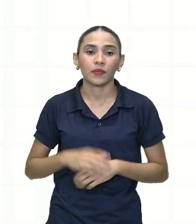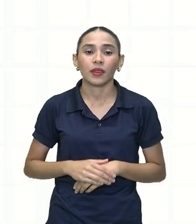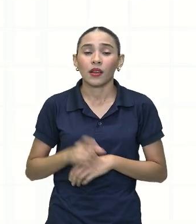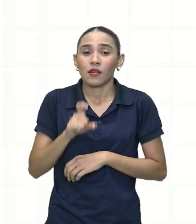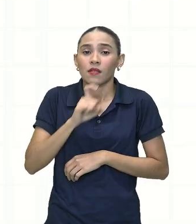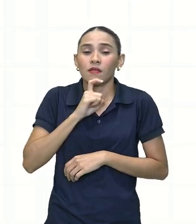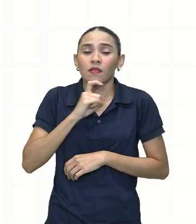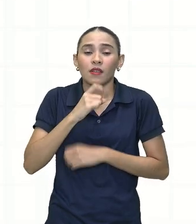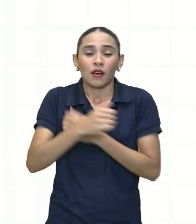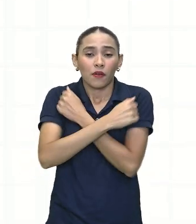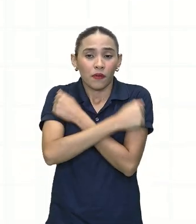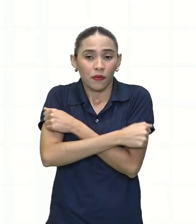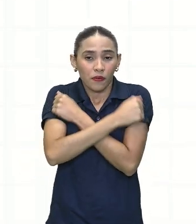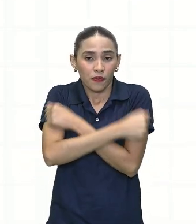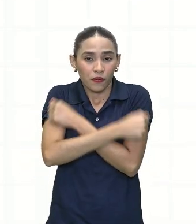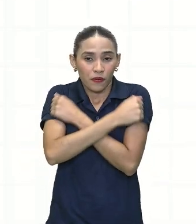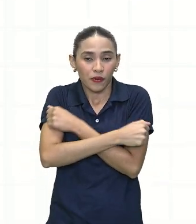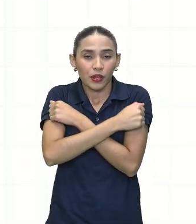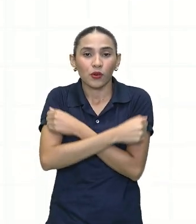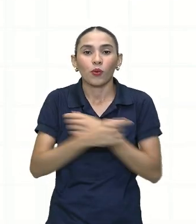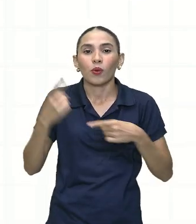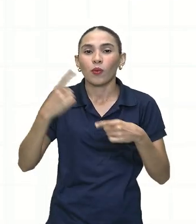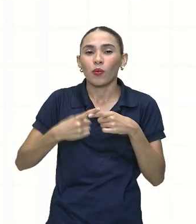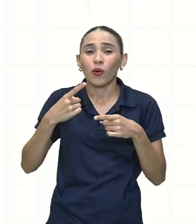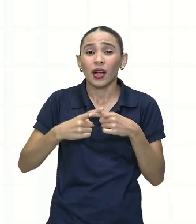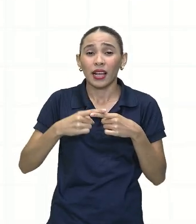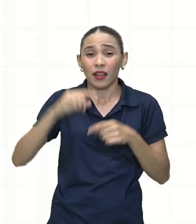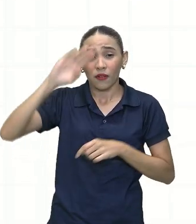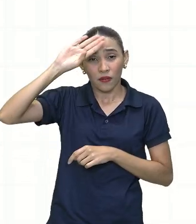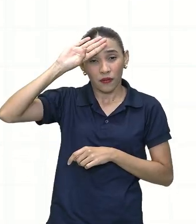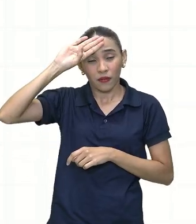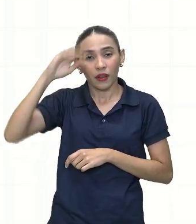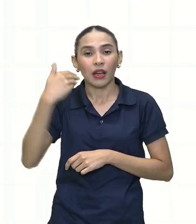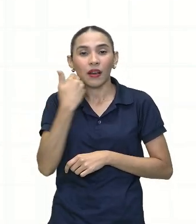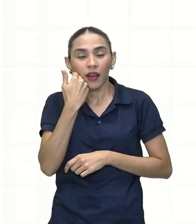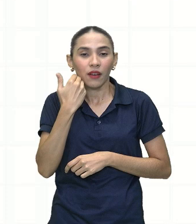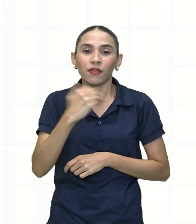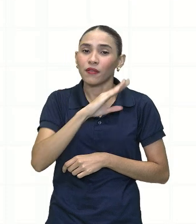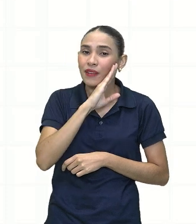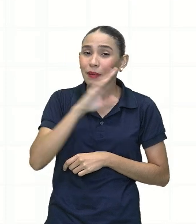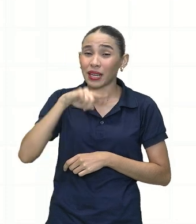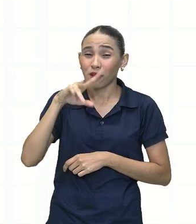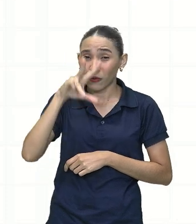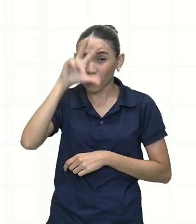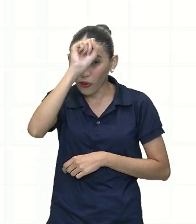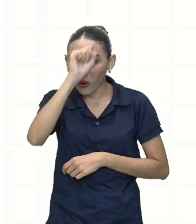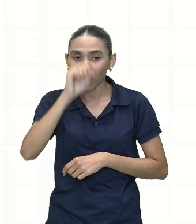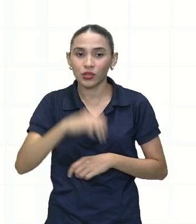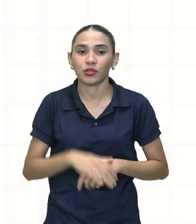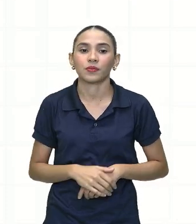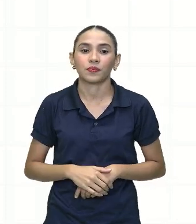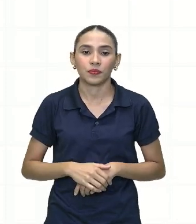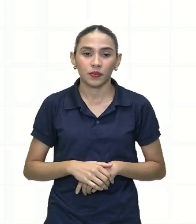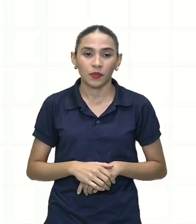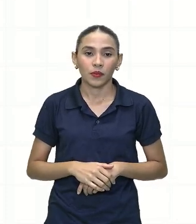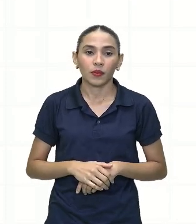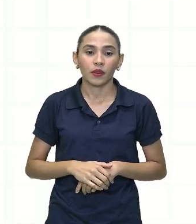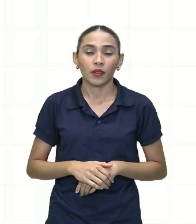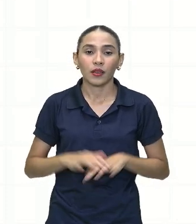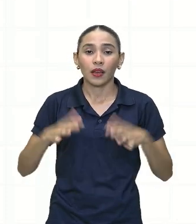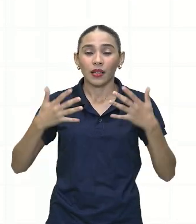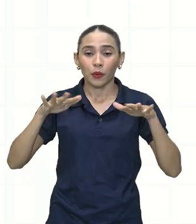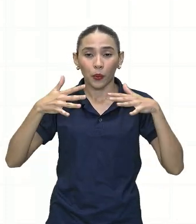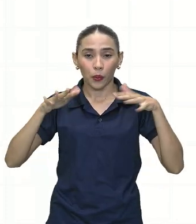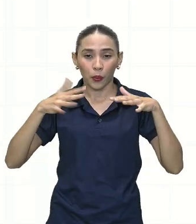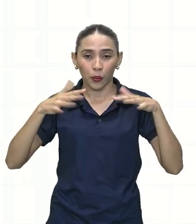Calafrios por conta dessa febre alta também são verificados, né?